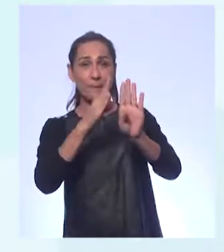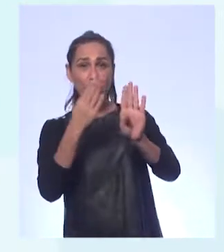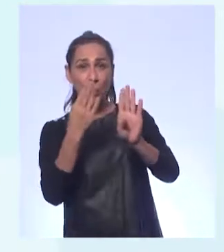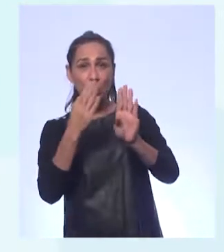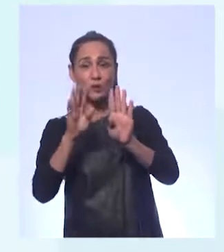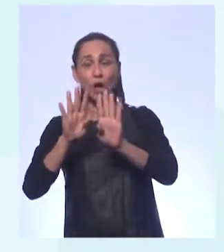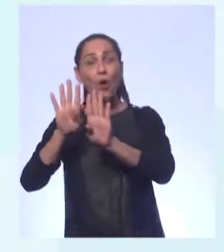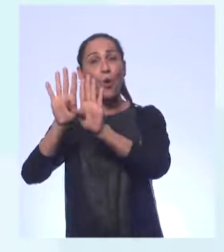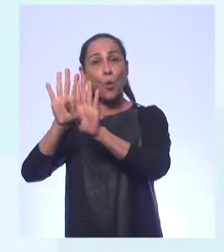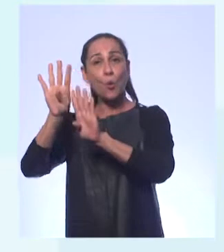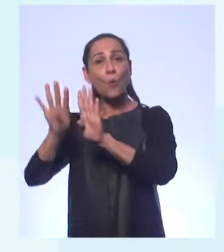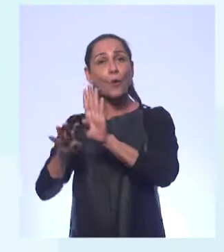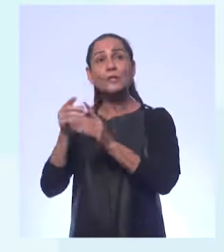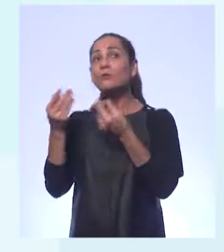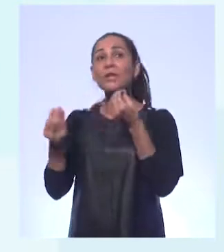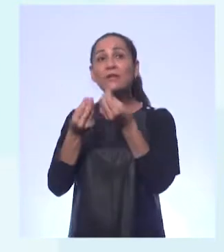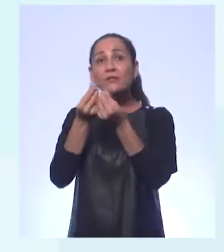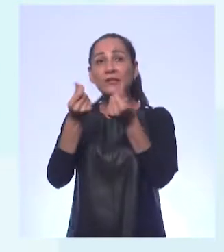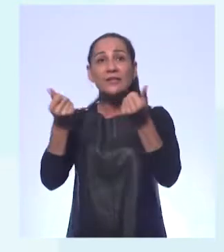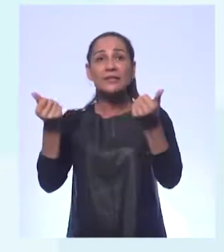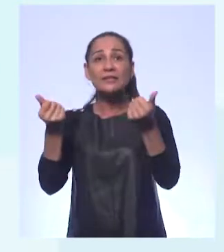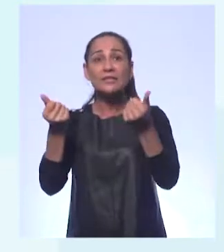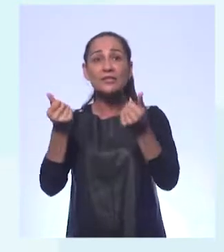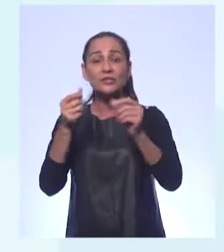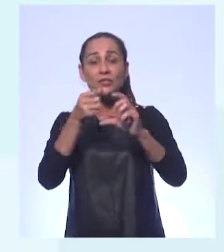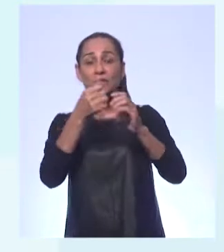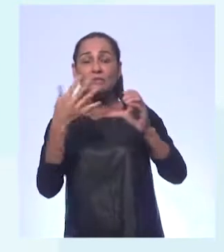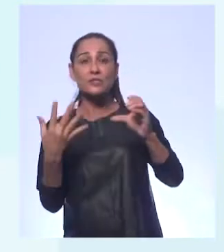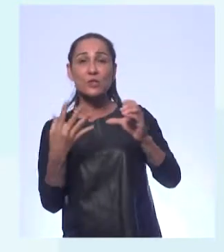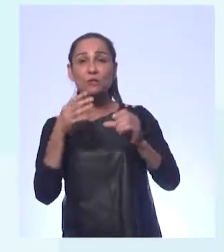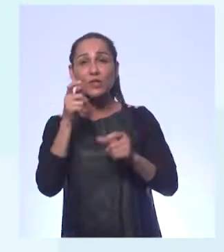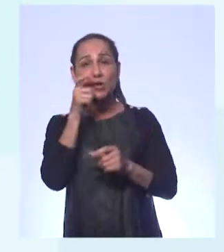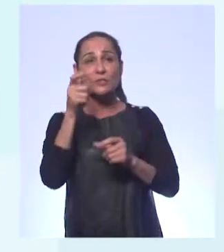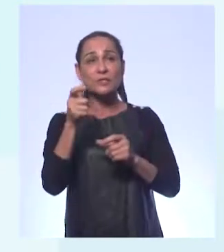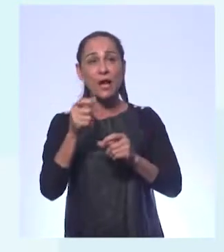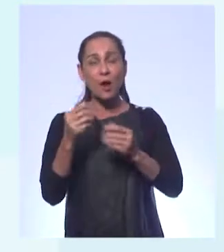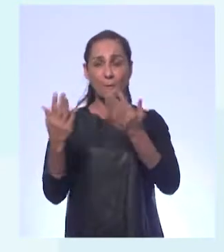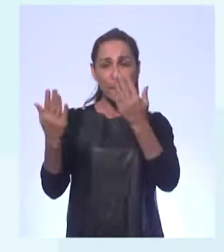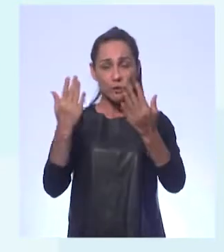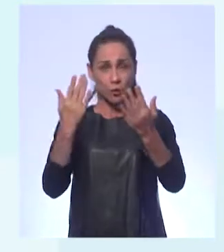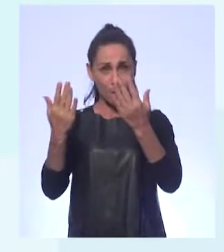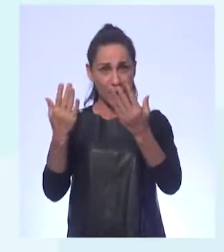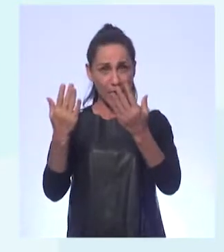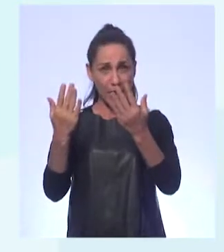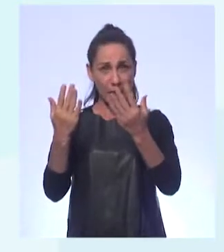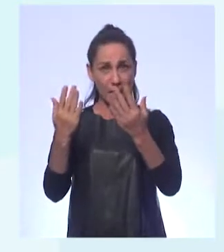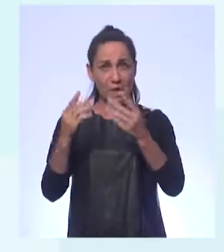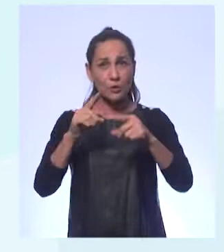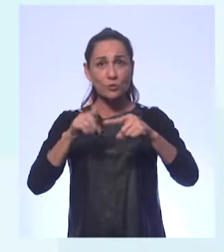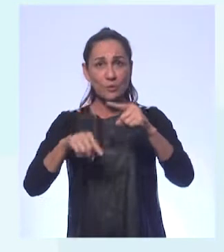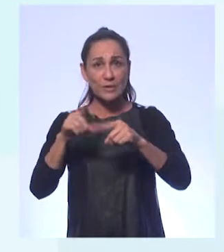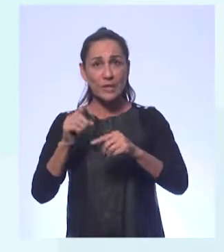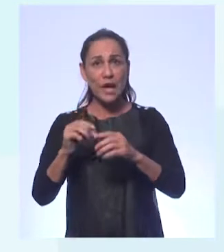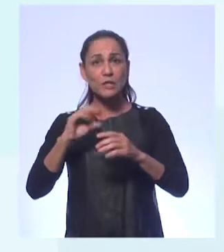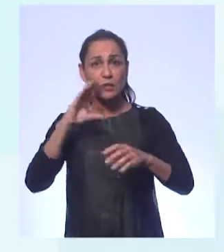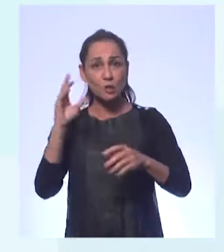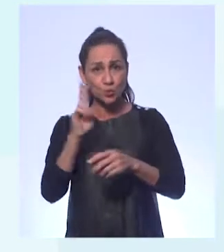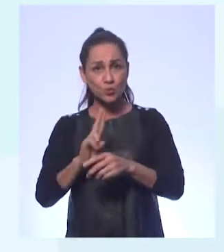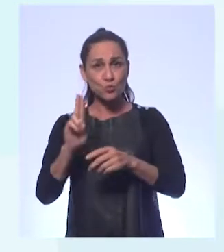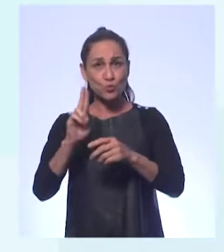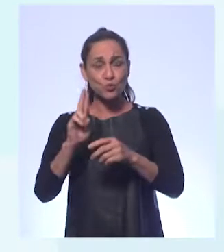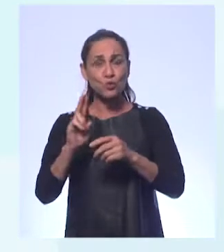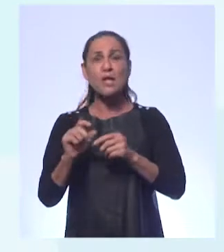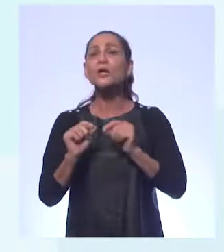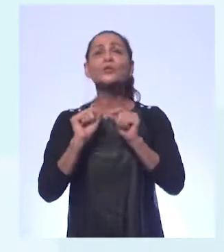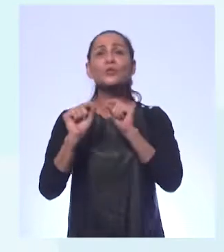você consegue descrever? Que características você consegue observar? Pode-se comparar os materiais que o compõem? Você pode fazer uma comparação